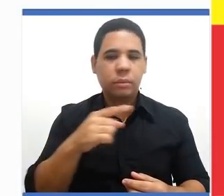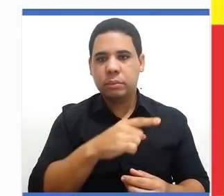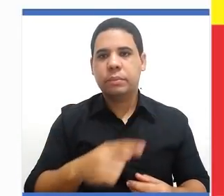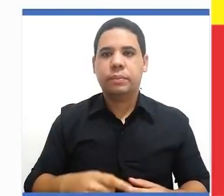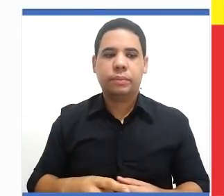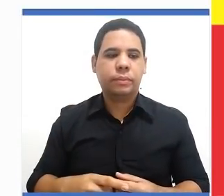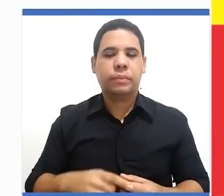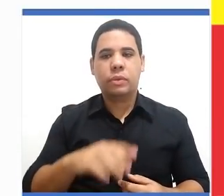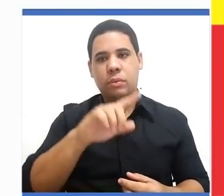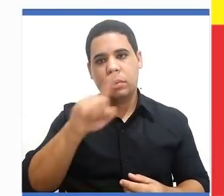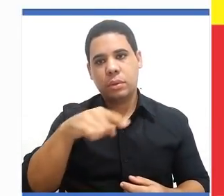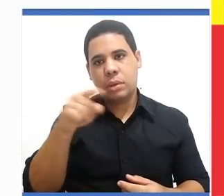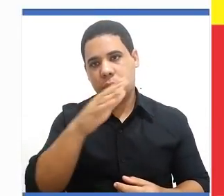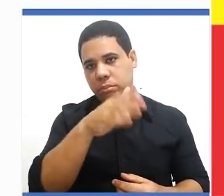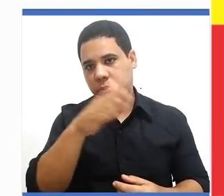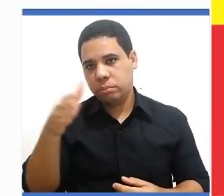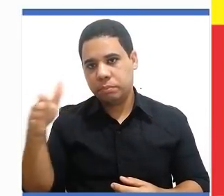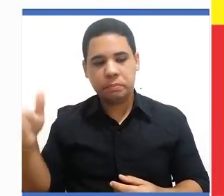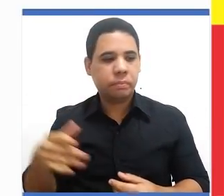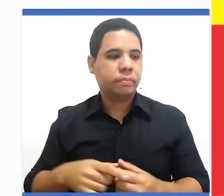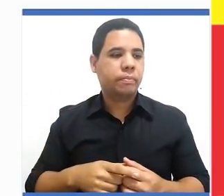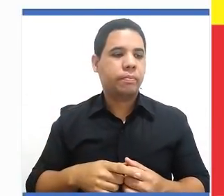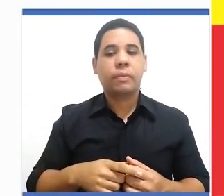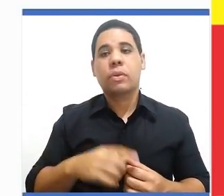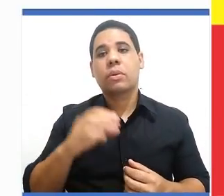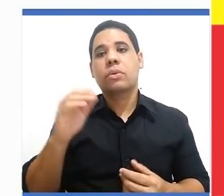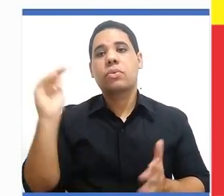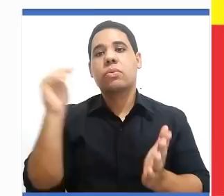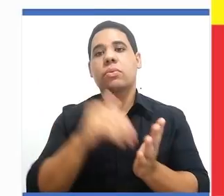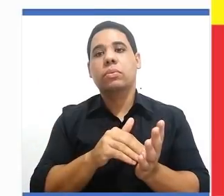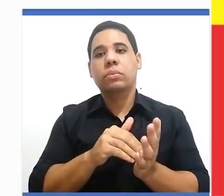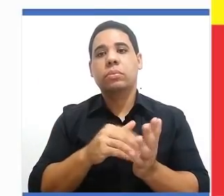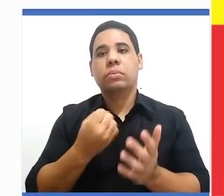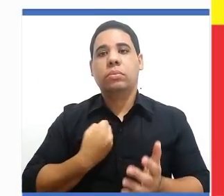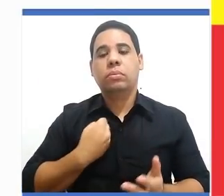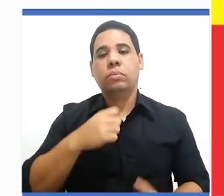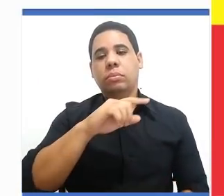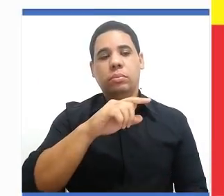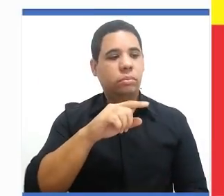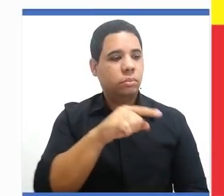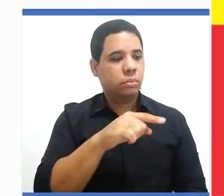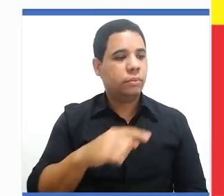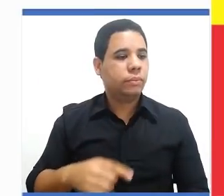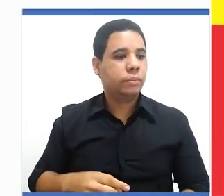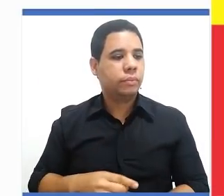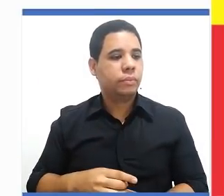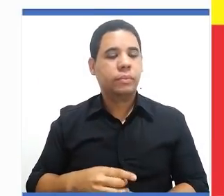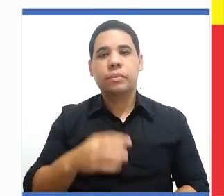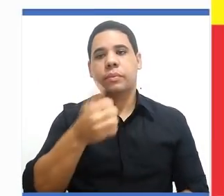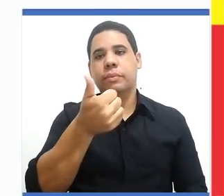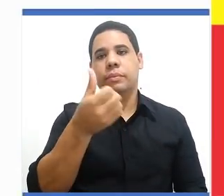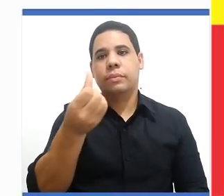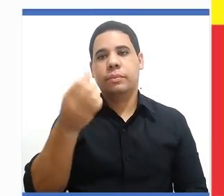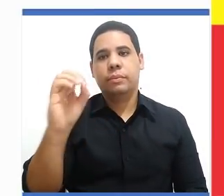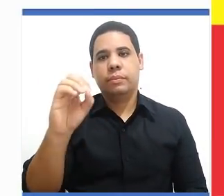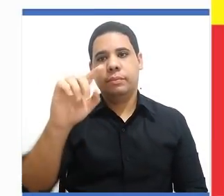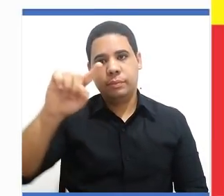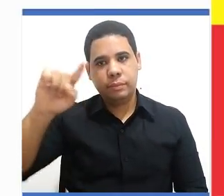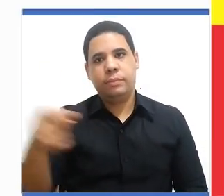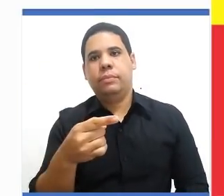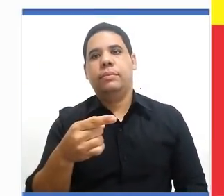Na parte do lado direito. Então, no último algarismo, do lado direito, nesse caso, a gente vai dizer que é o primeiro algarismo, a gente coloca